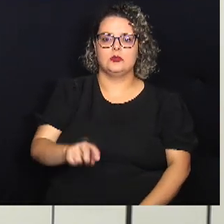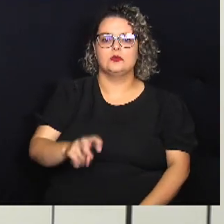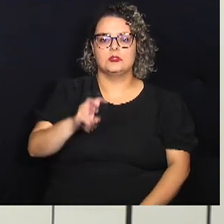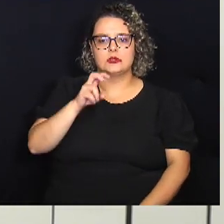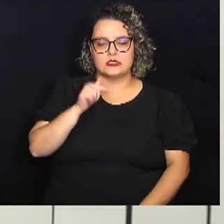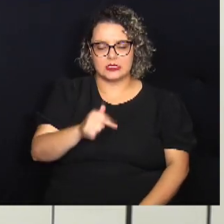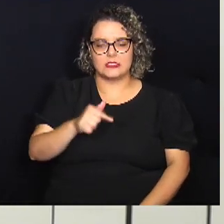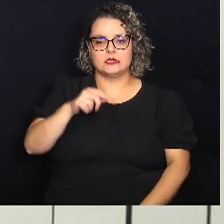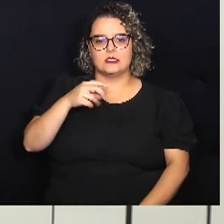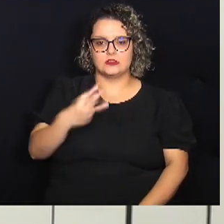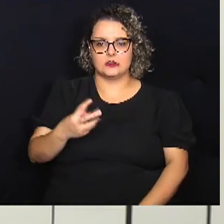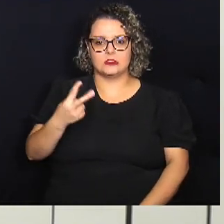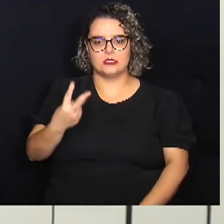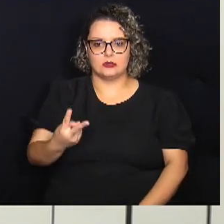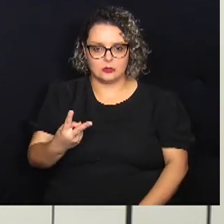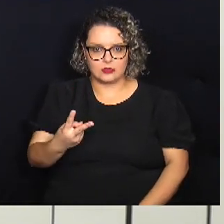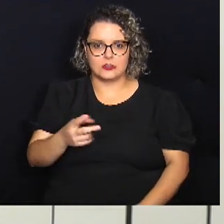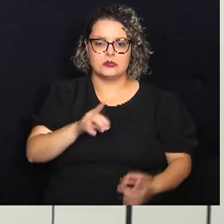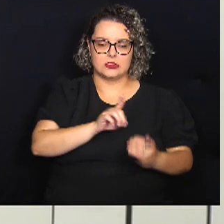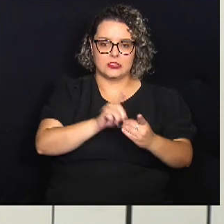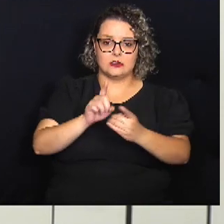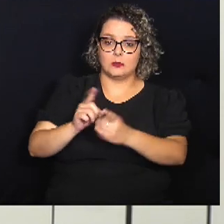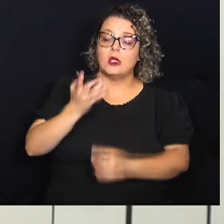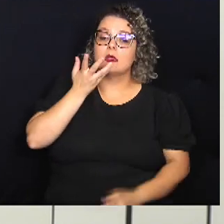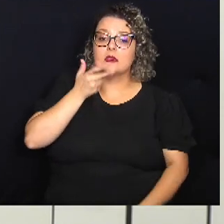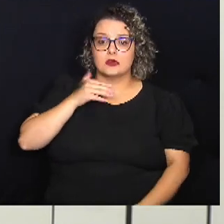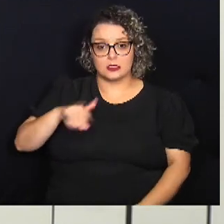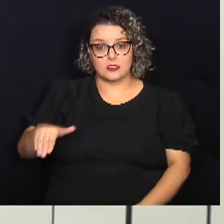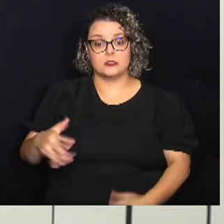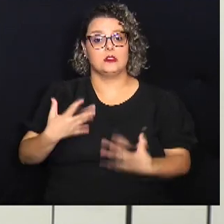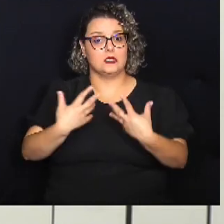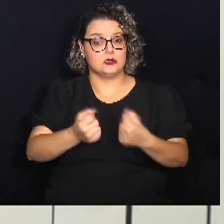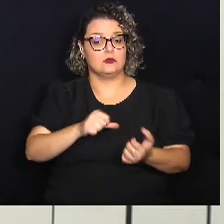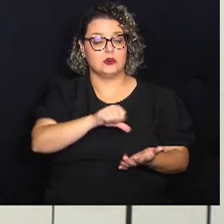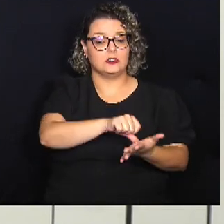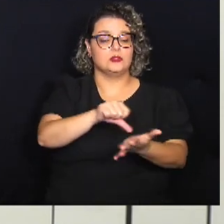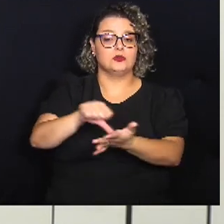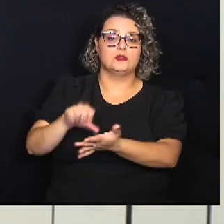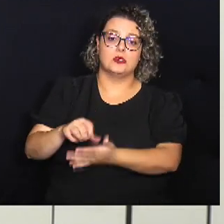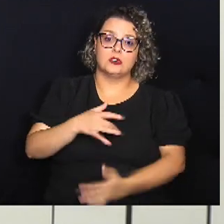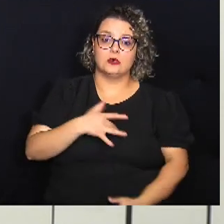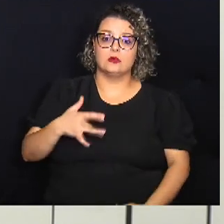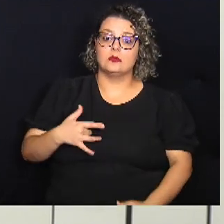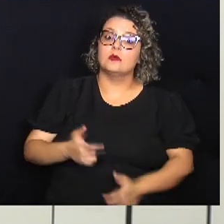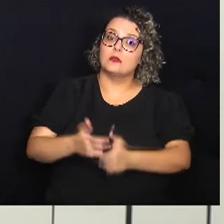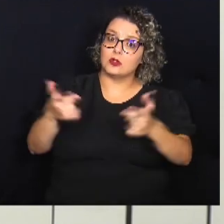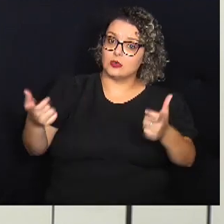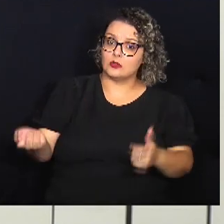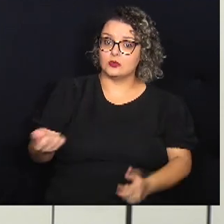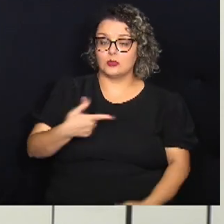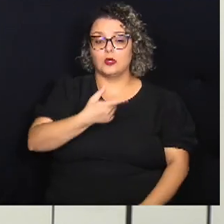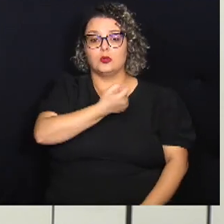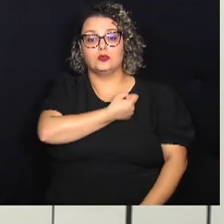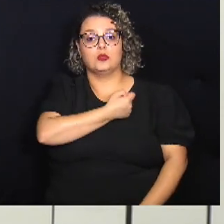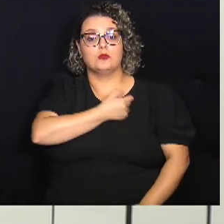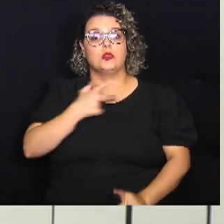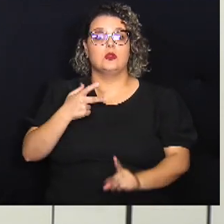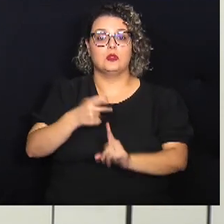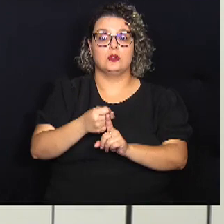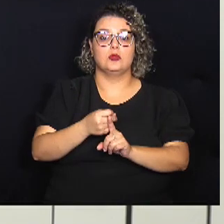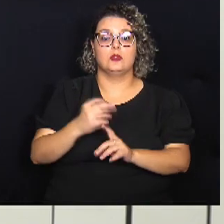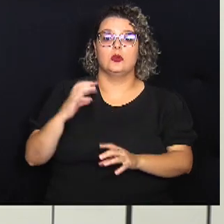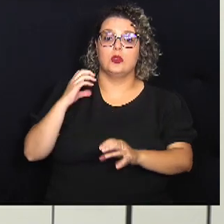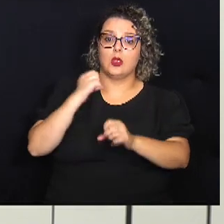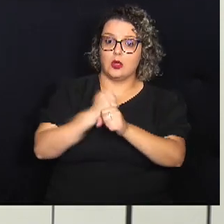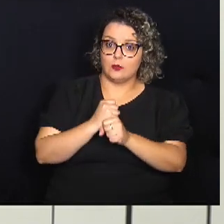5.732 atendimentos. A quantidade de crianças recebidas pelas unidades de saúde foi maior do que o número de vacinas